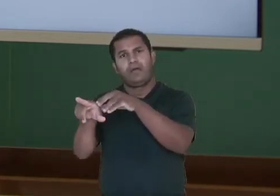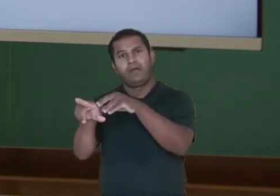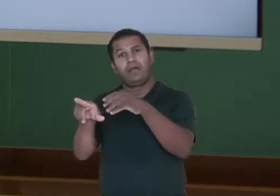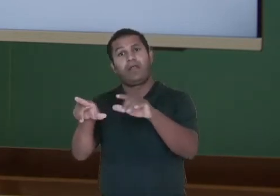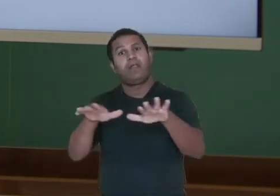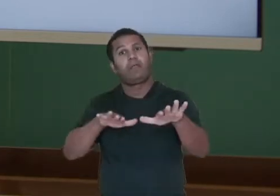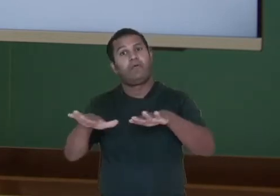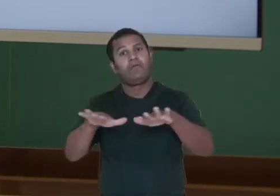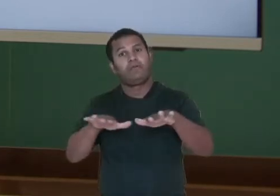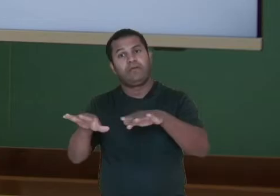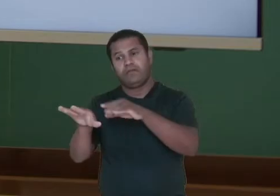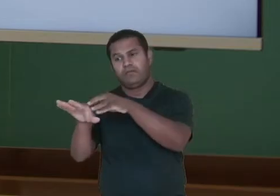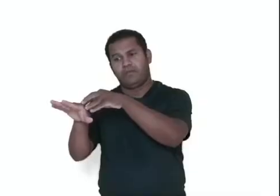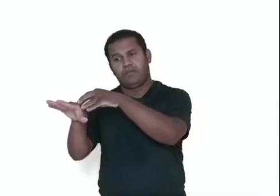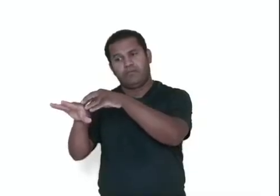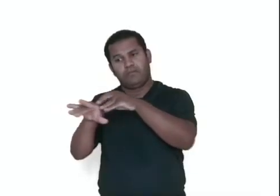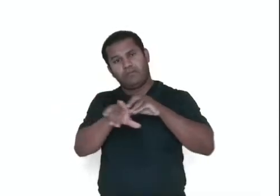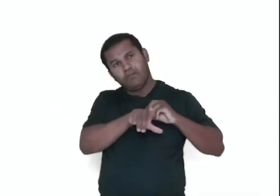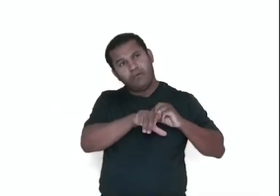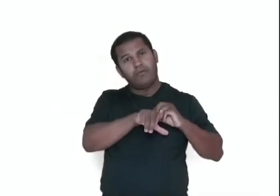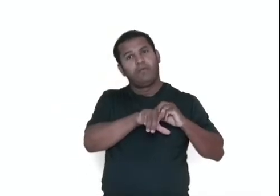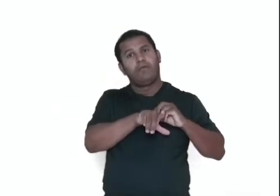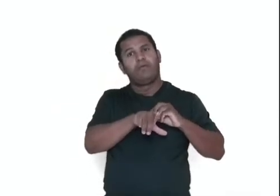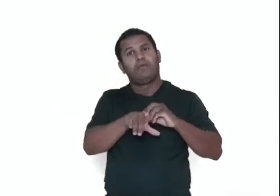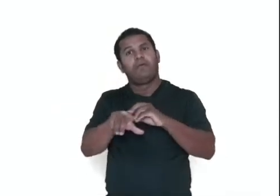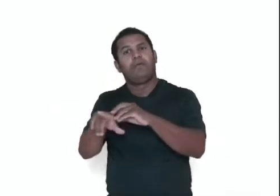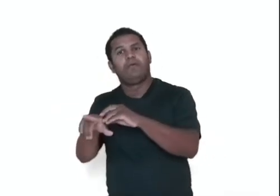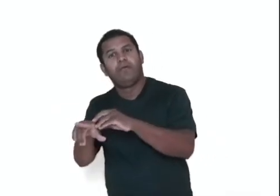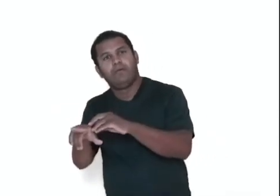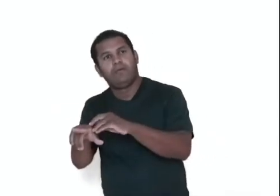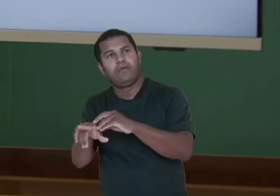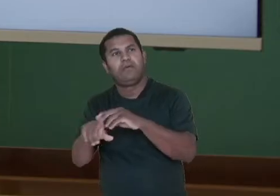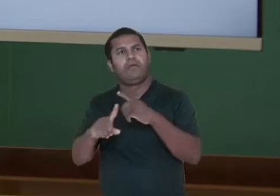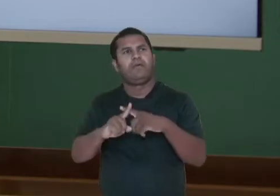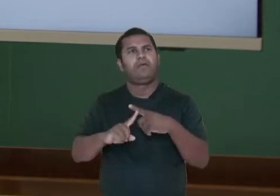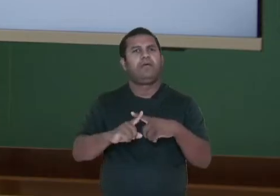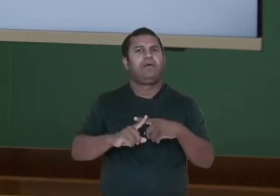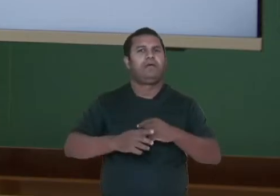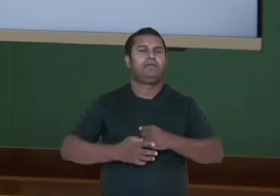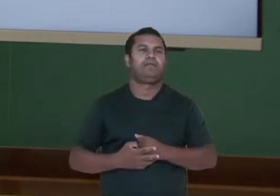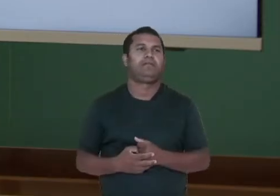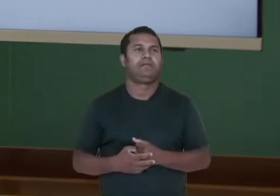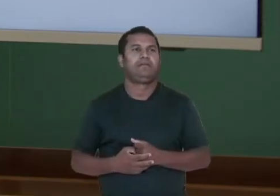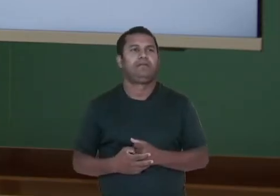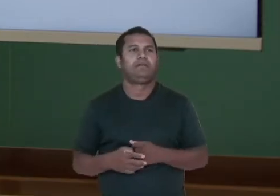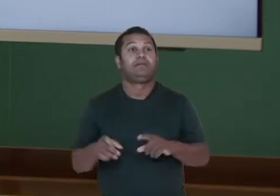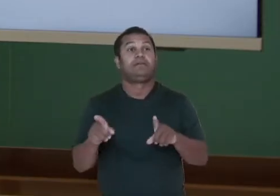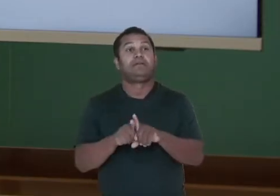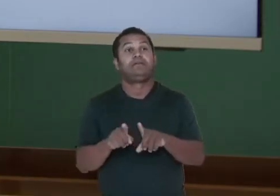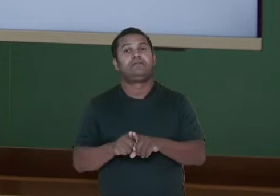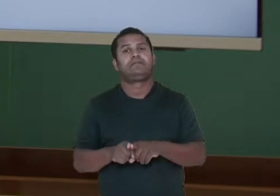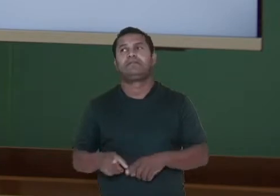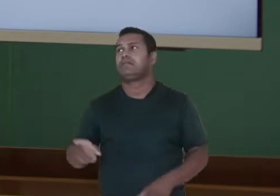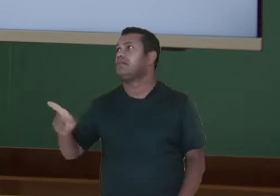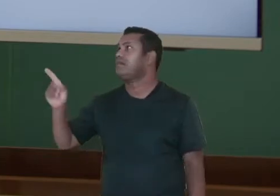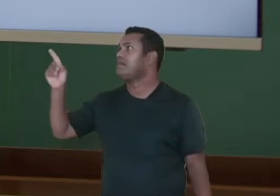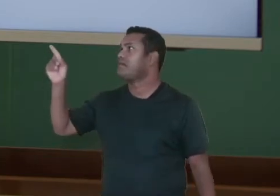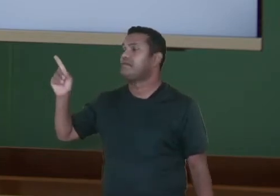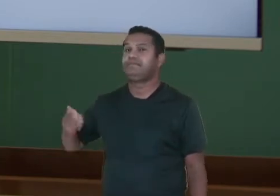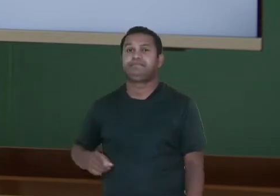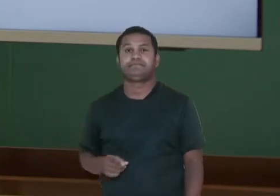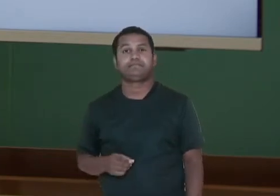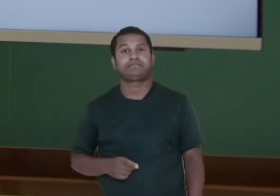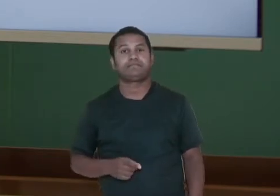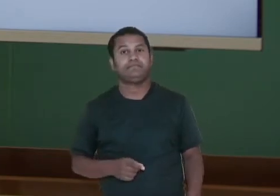Em uma pista de gelo, por que temos a tendência de continuar o movimento, né? Você fala assim, tá, mas eu nunca fui na pista de gelo. Mas se você tiver de